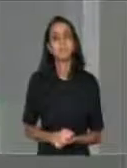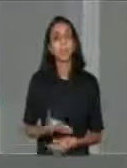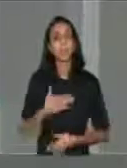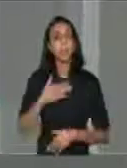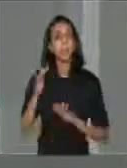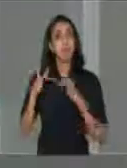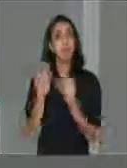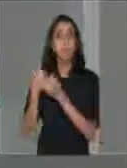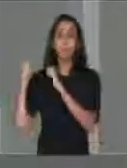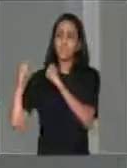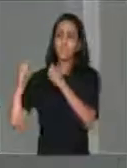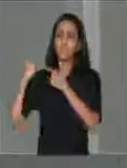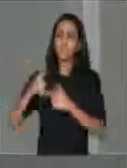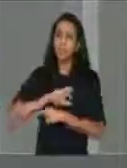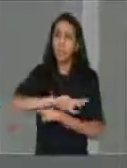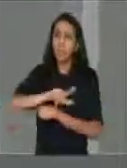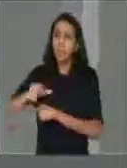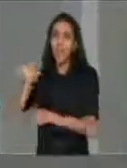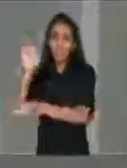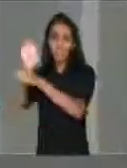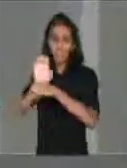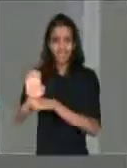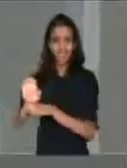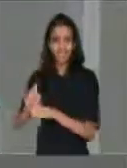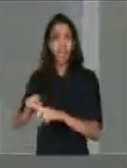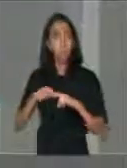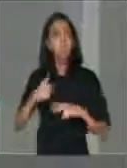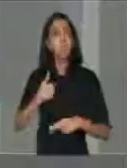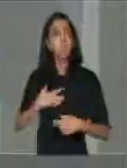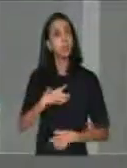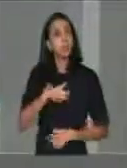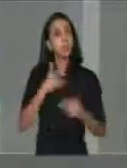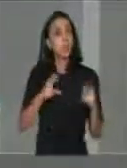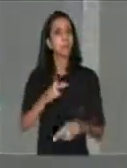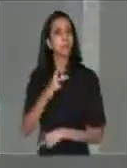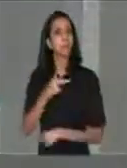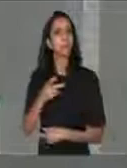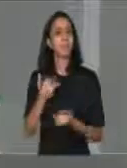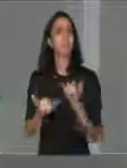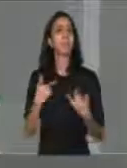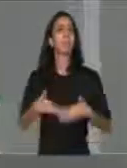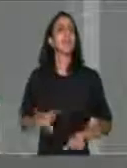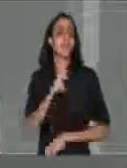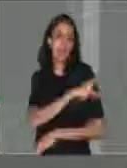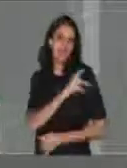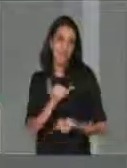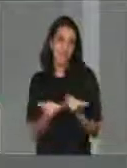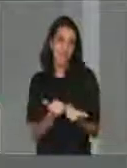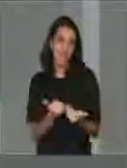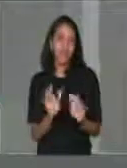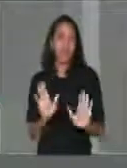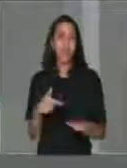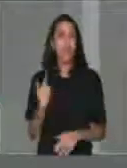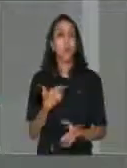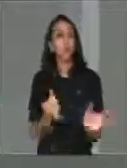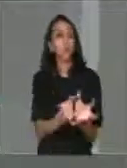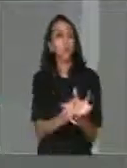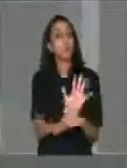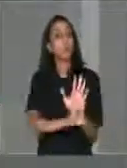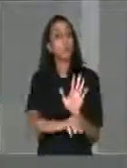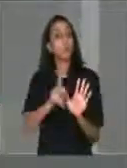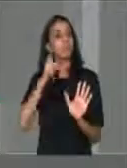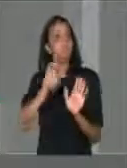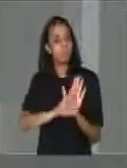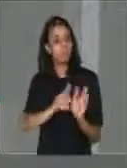das quais me orgulho muito, eu me sinto também piauiense. E quero me integrar cada vez mais à bancada do Piauí nessa